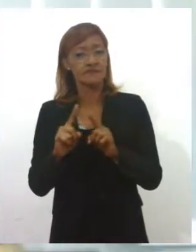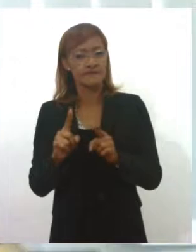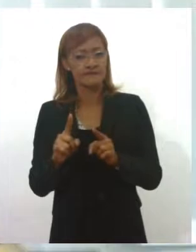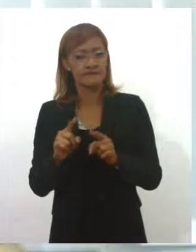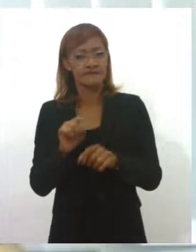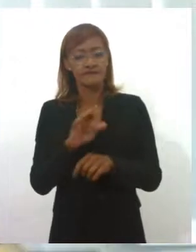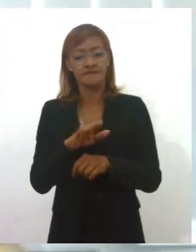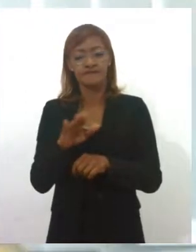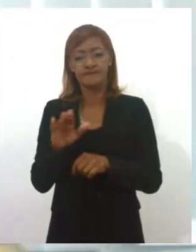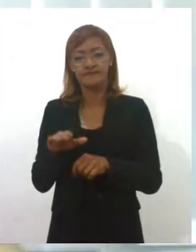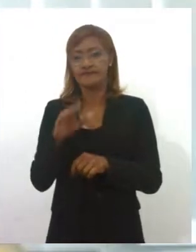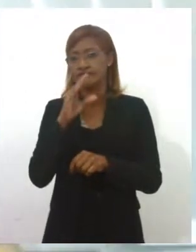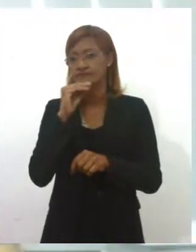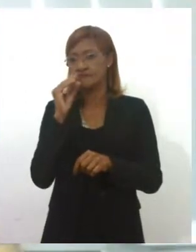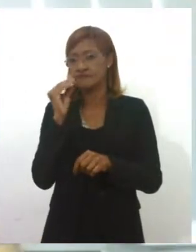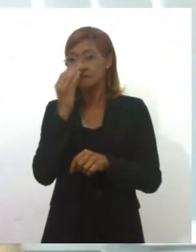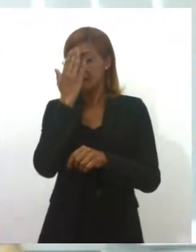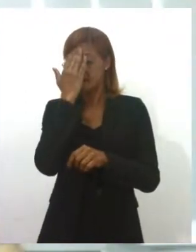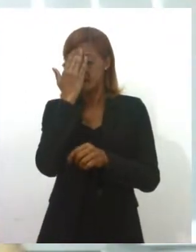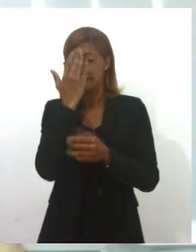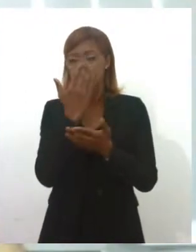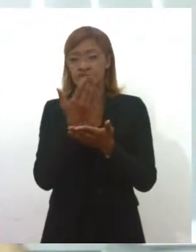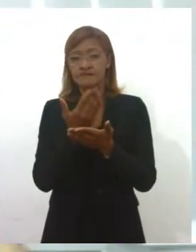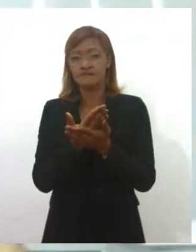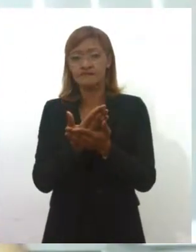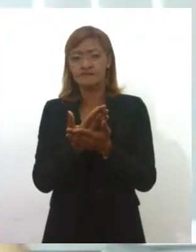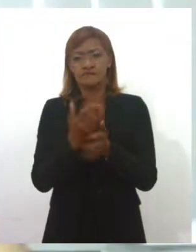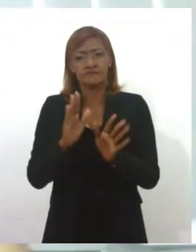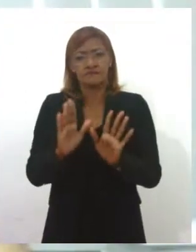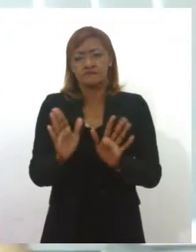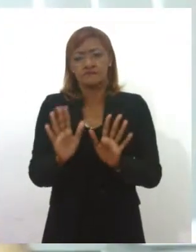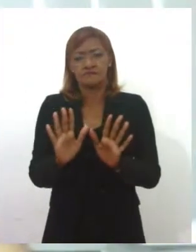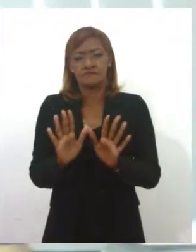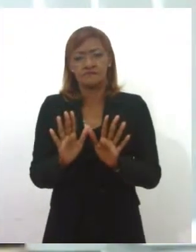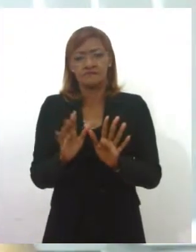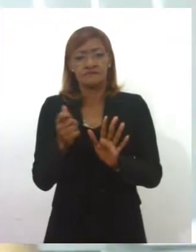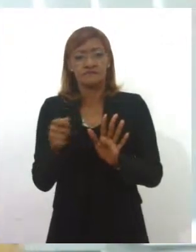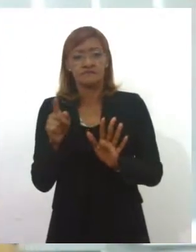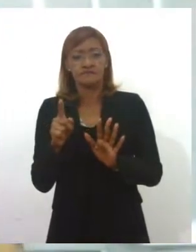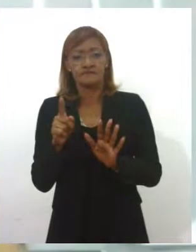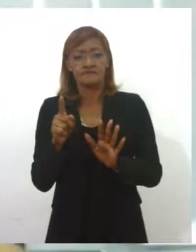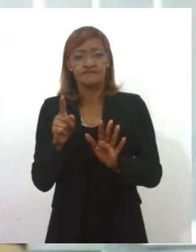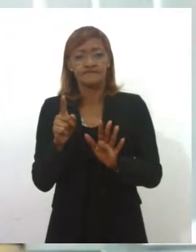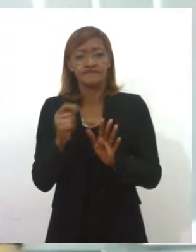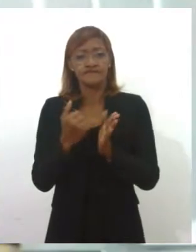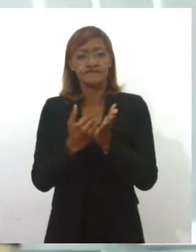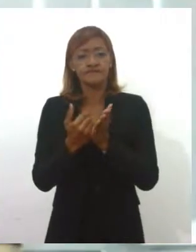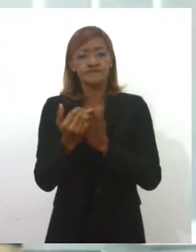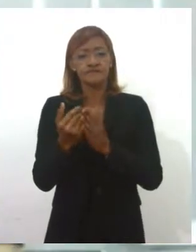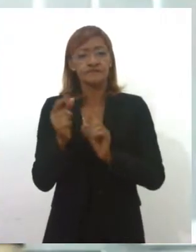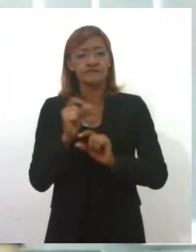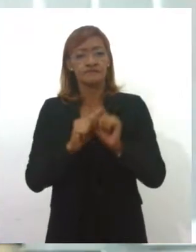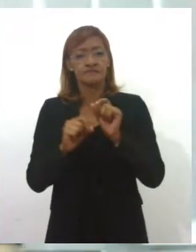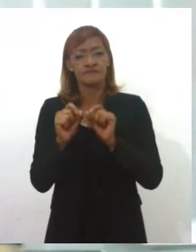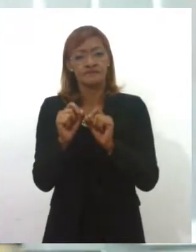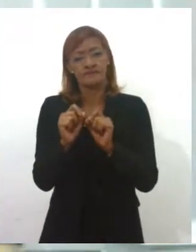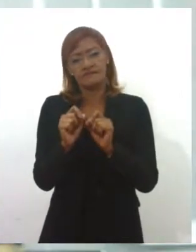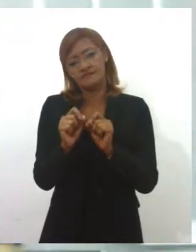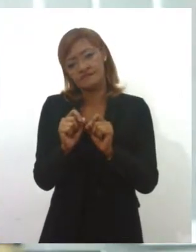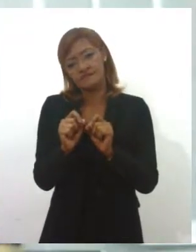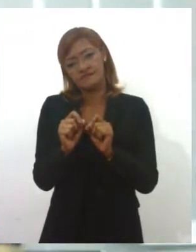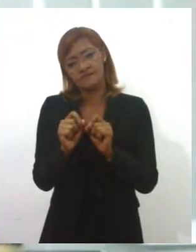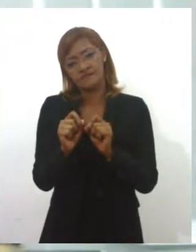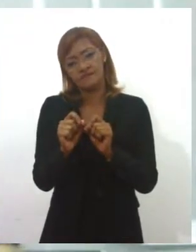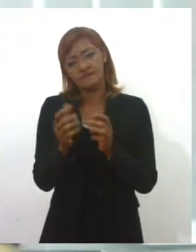acaba acreditando nisso que ele não tem motivo para tá tá achando isso então ele começa a ter criar certos